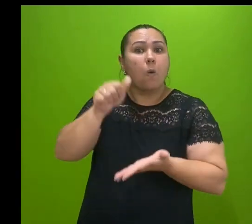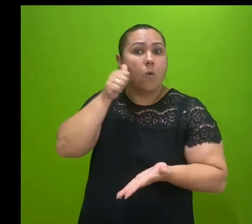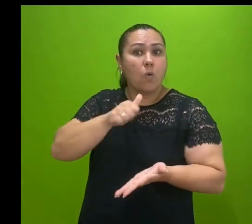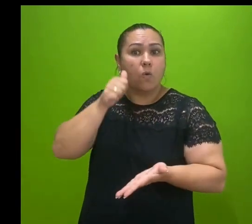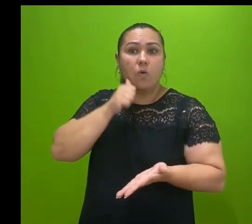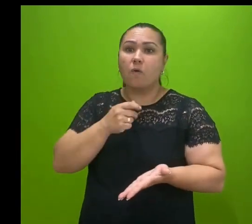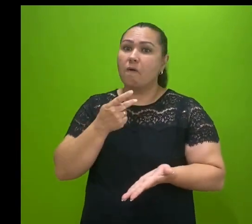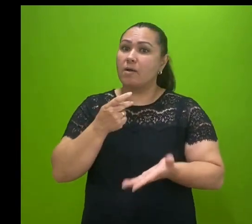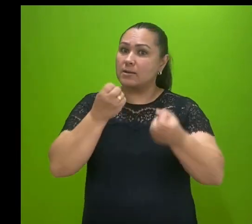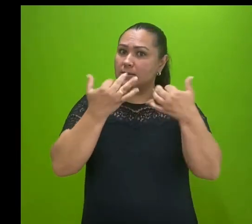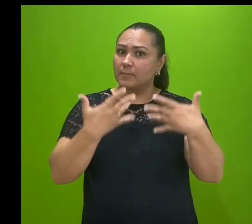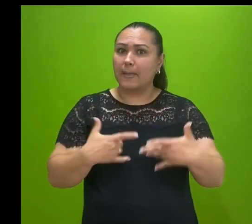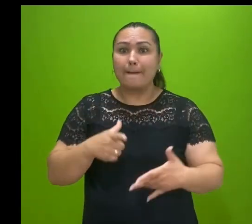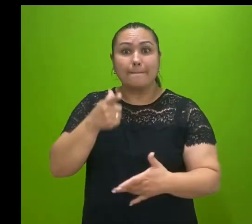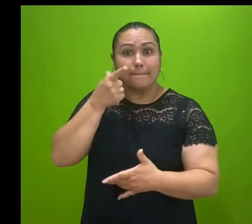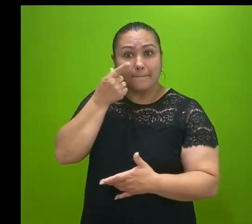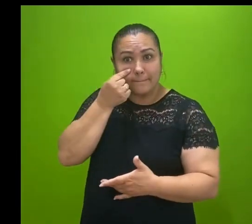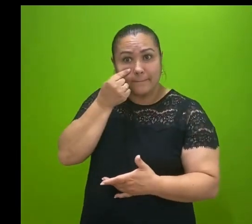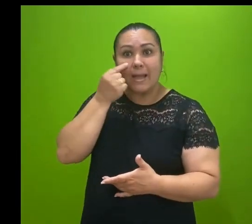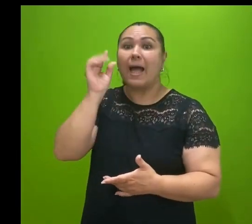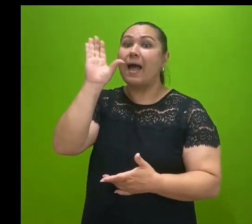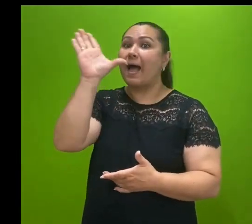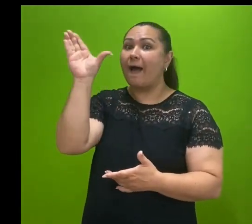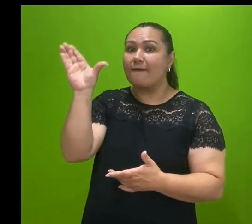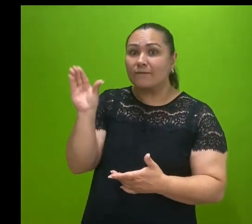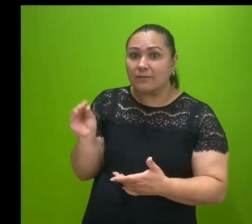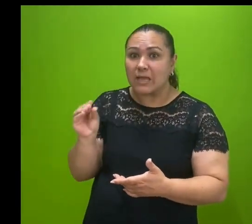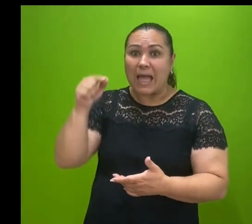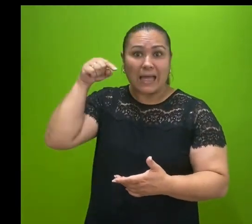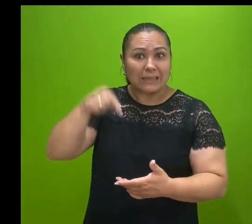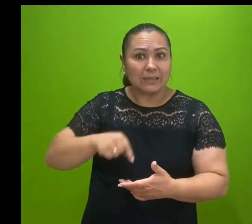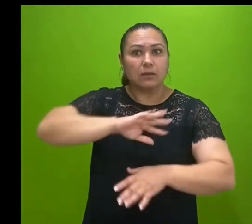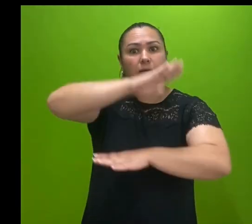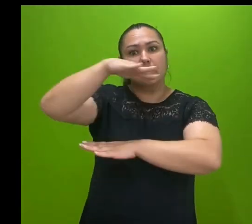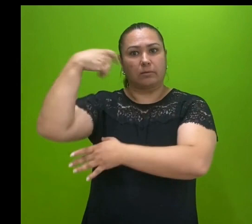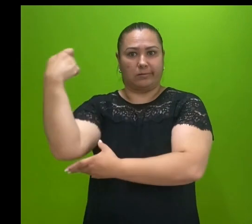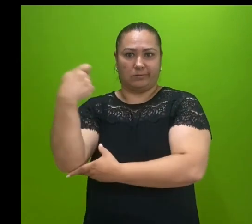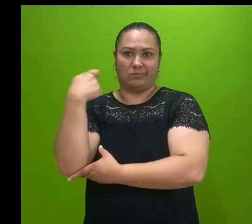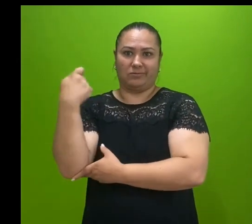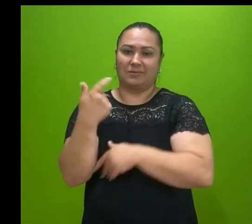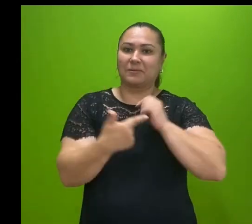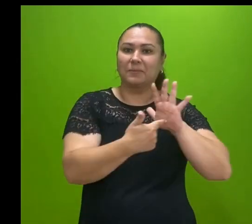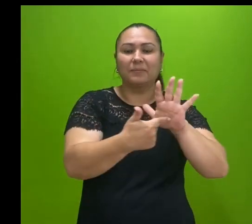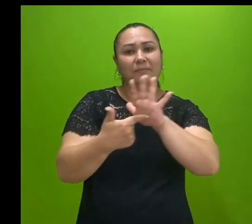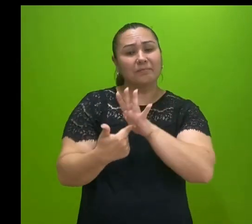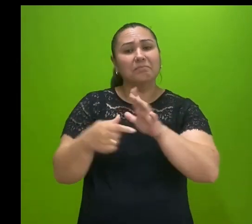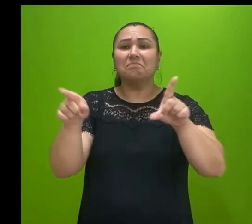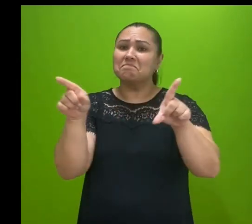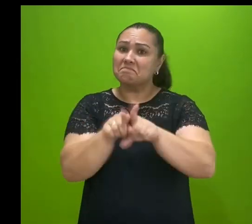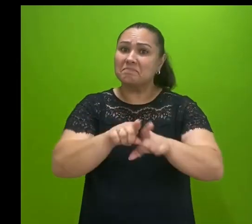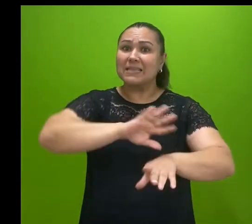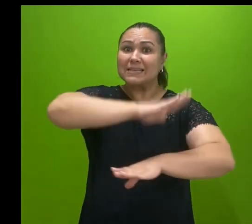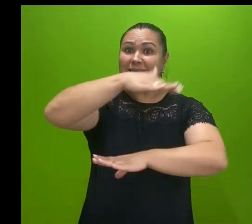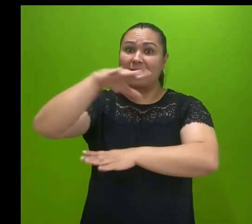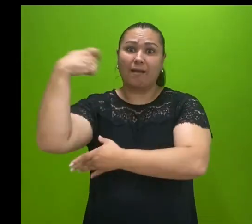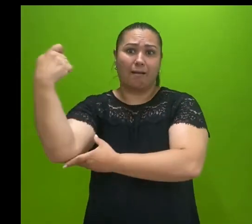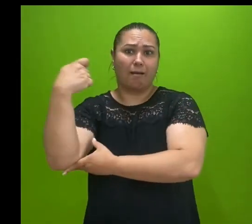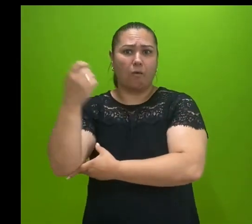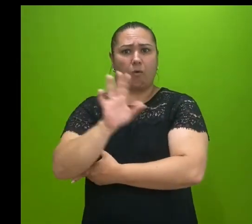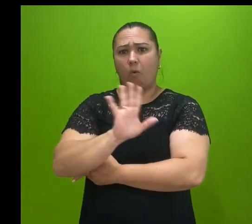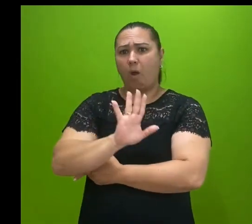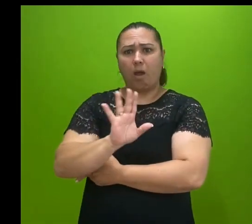E essa outra autora que fala daí da presença africana na Serra Gaúcha, que mostra então que a nossa Serra